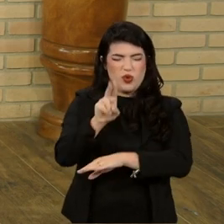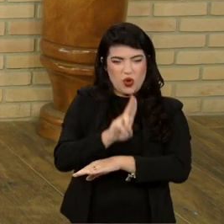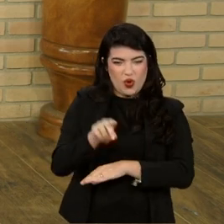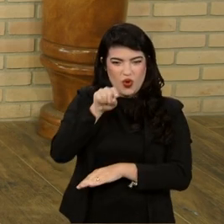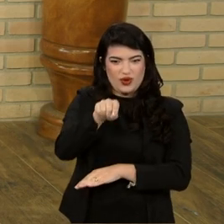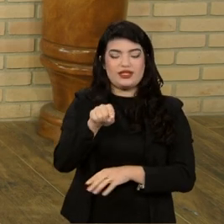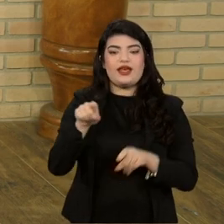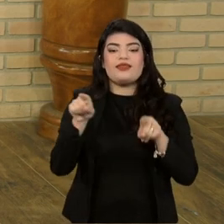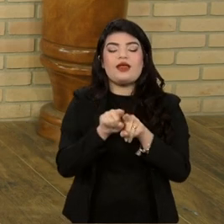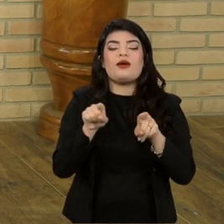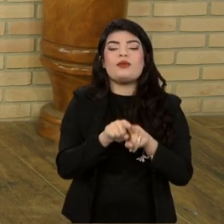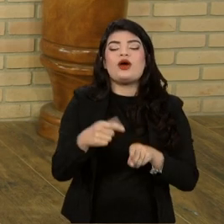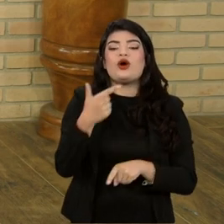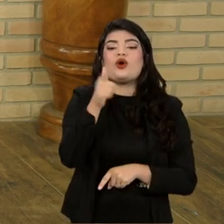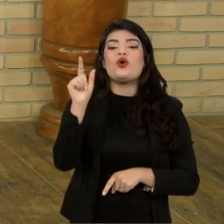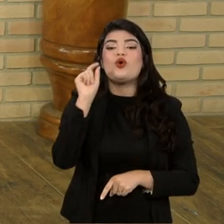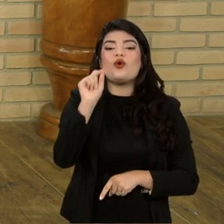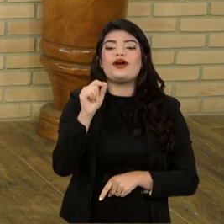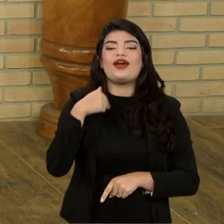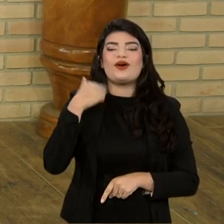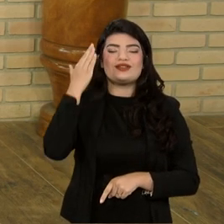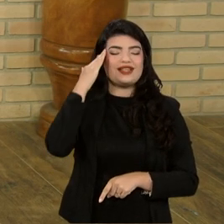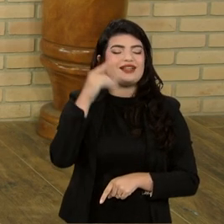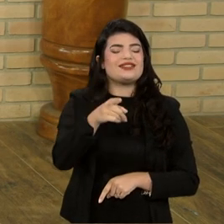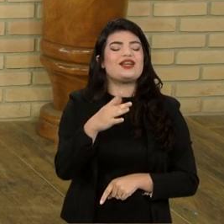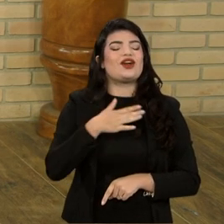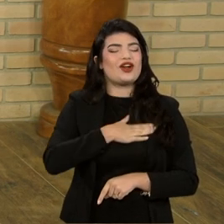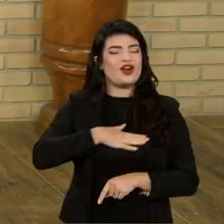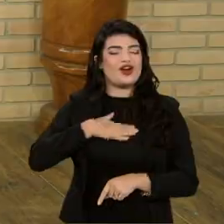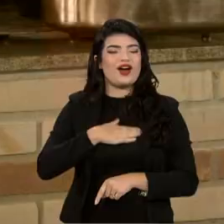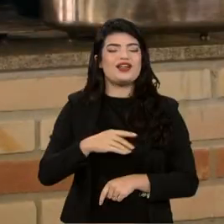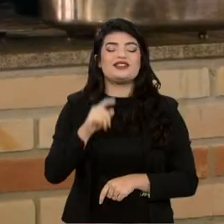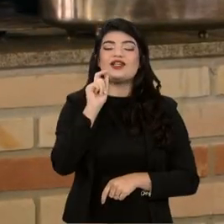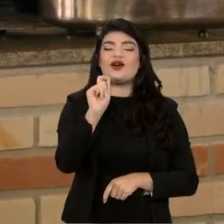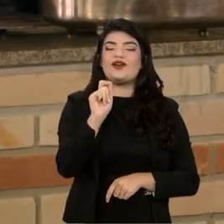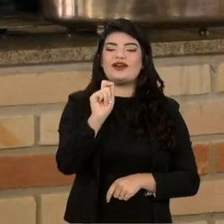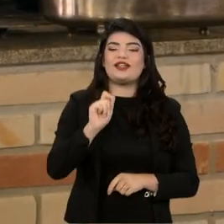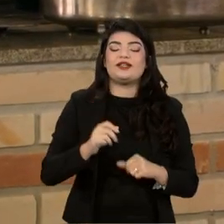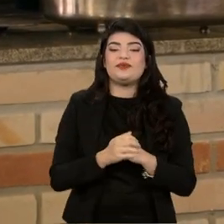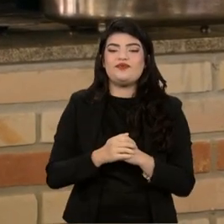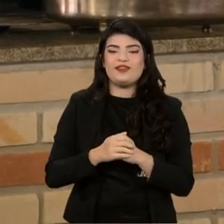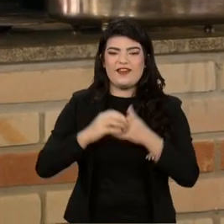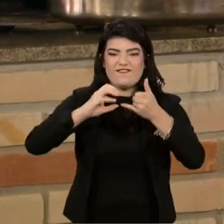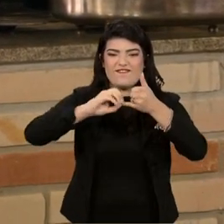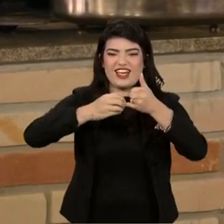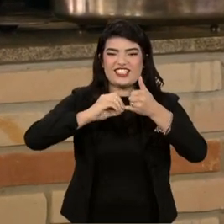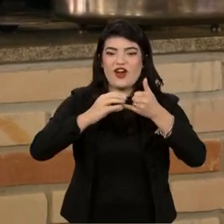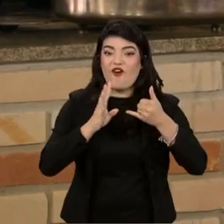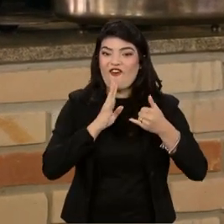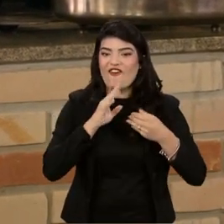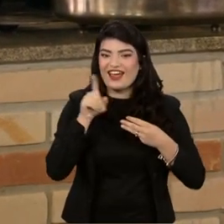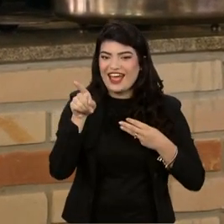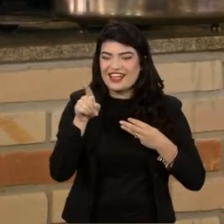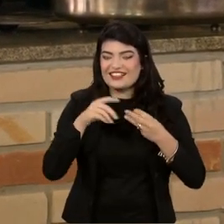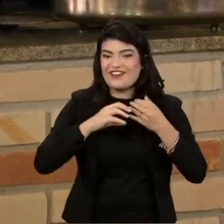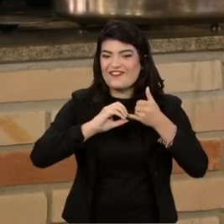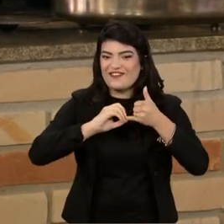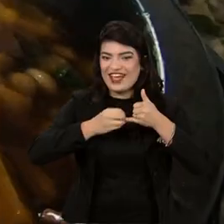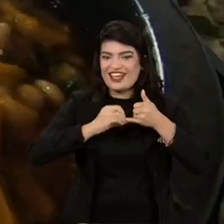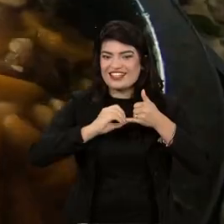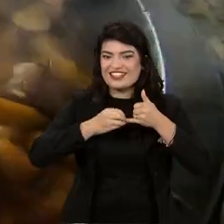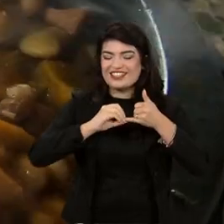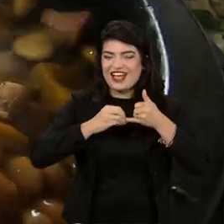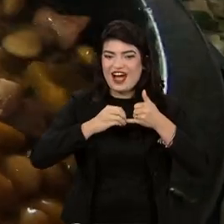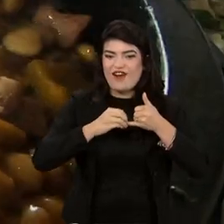aqui, ó, outra coisa que eu sei que você gosta. Sabe aqueles feijão? Vamos lá. Aquele